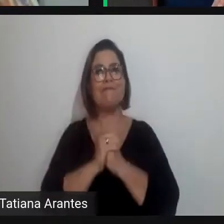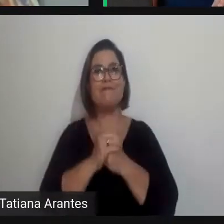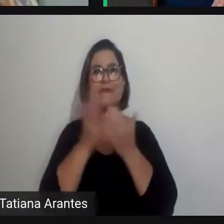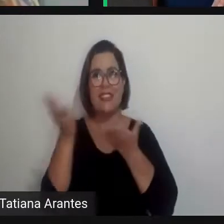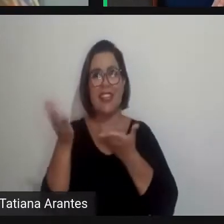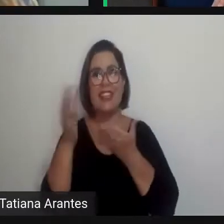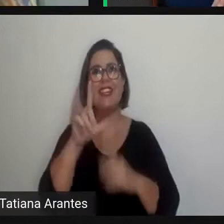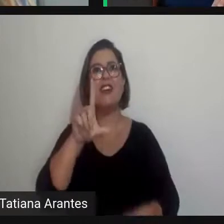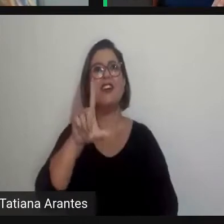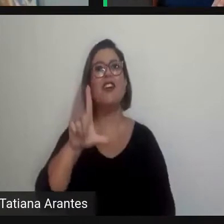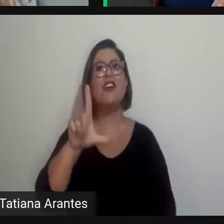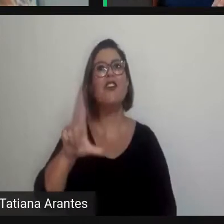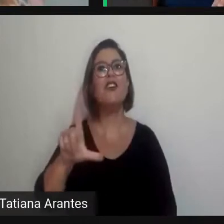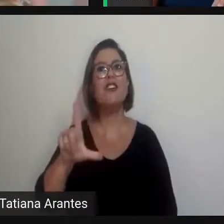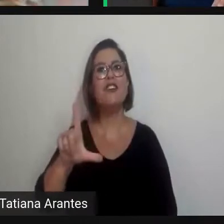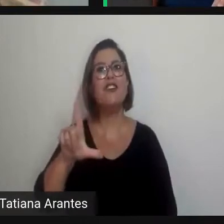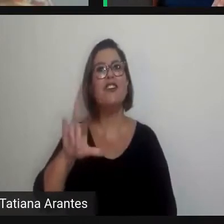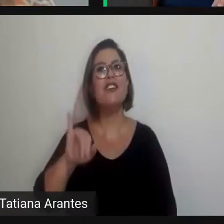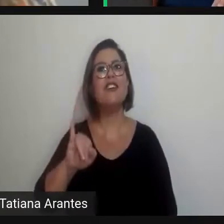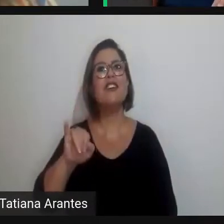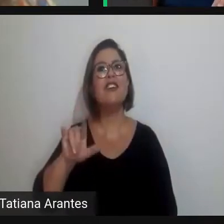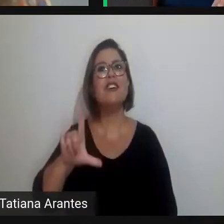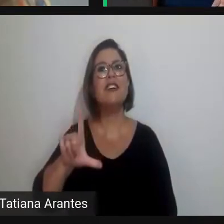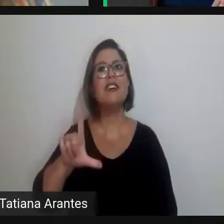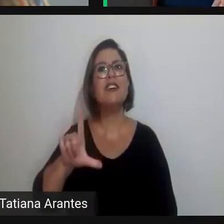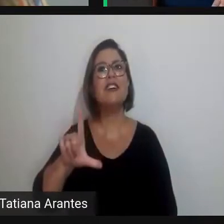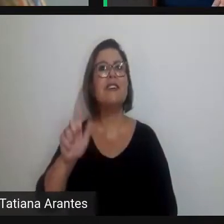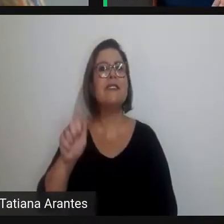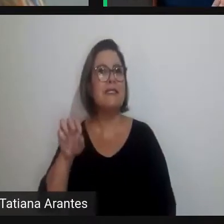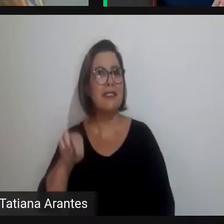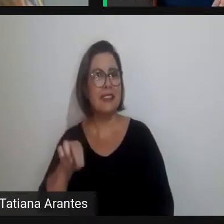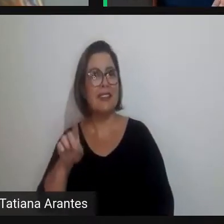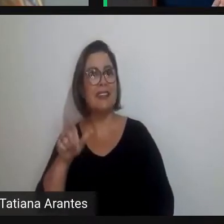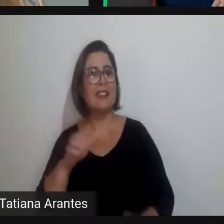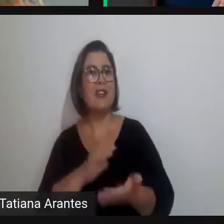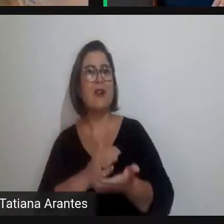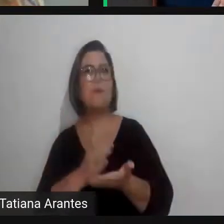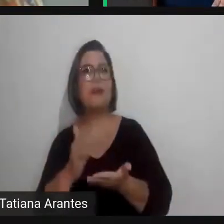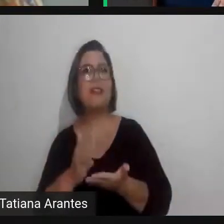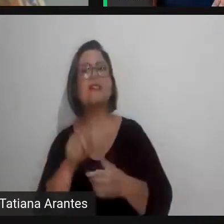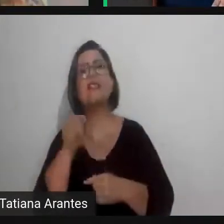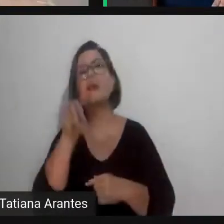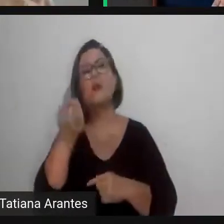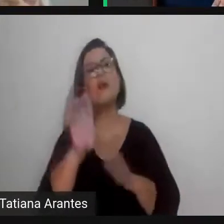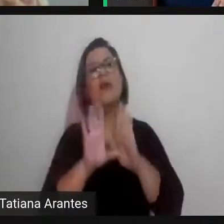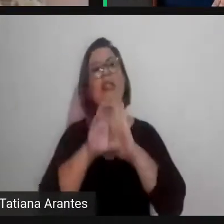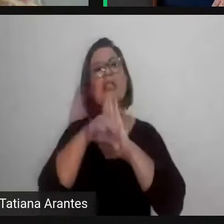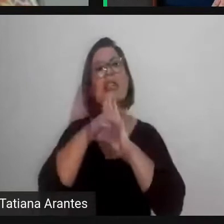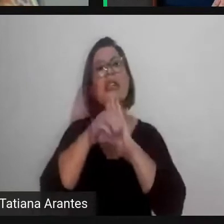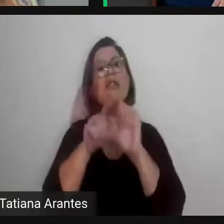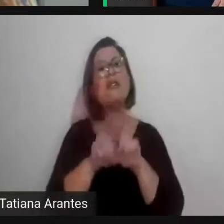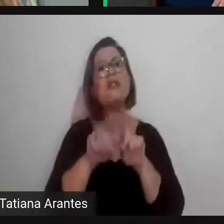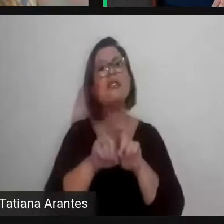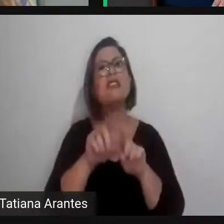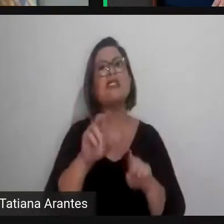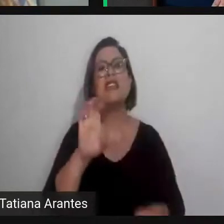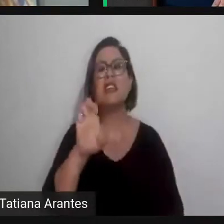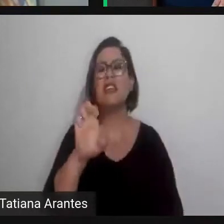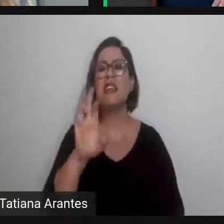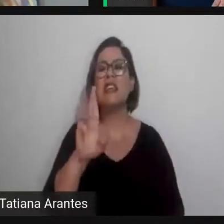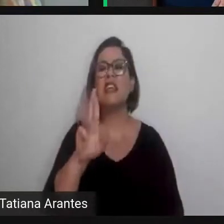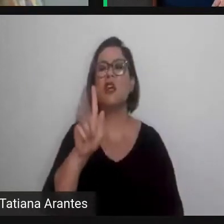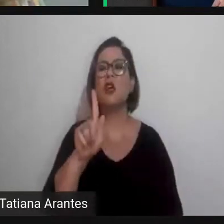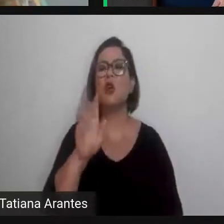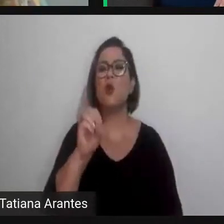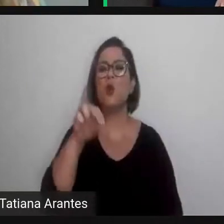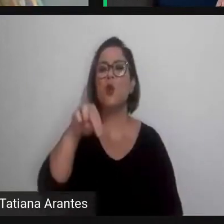Vou fazer uma pergunta para a Lilian, então, para ela começar. Lilian, qual o conceito de ergonomia? Fala para a gente de uma forma bem reduzida. Qual seria o